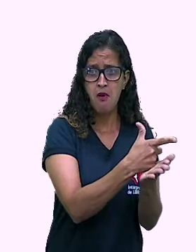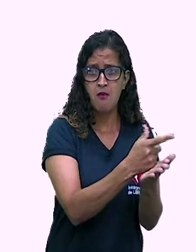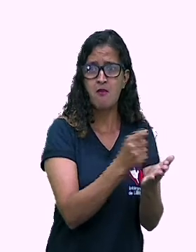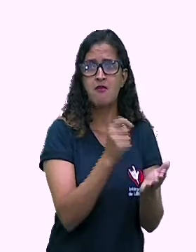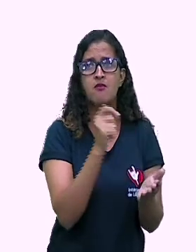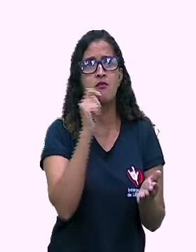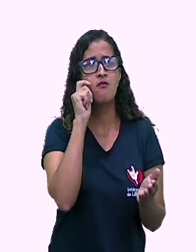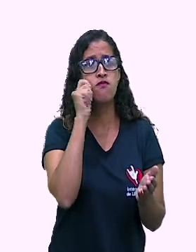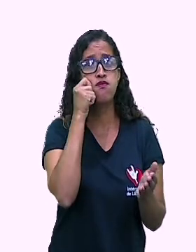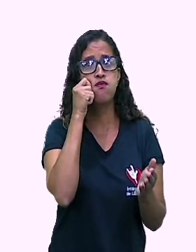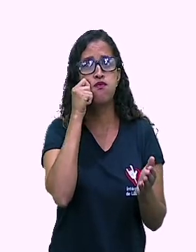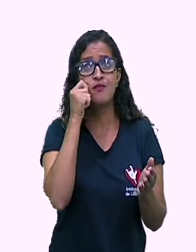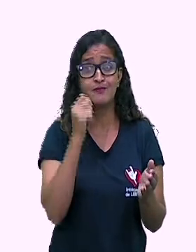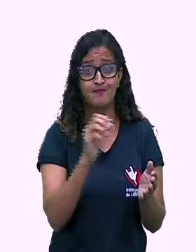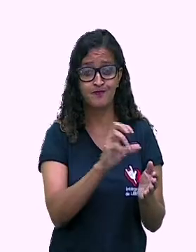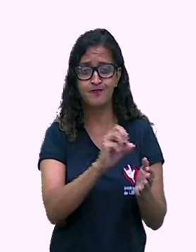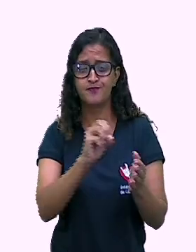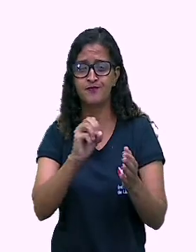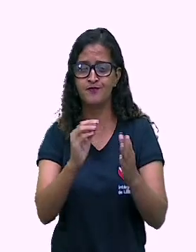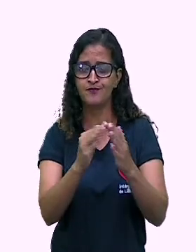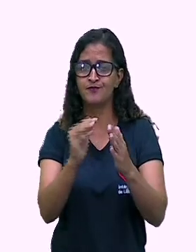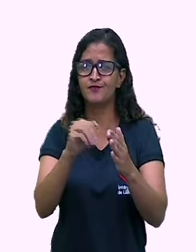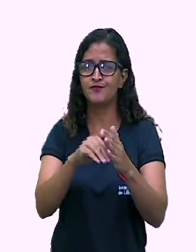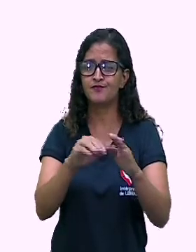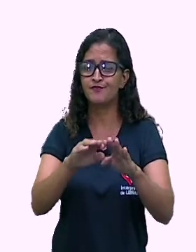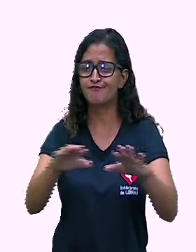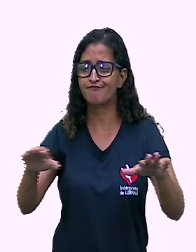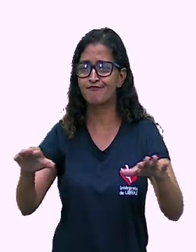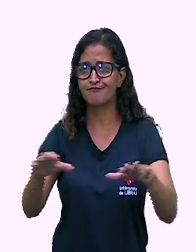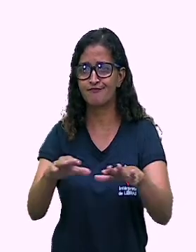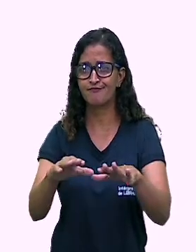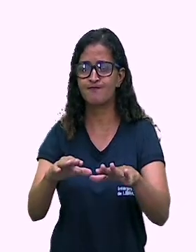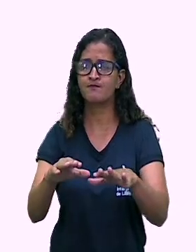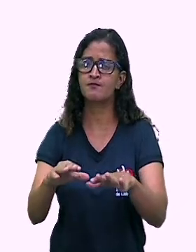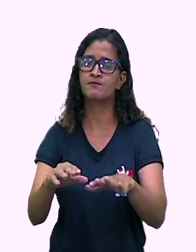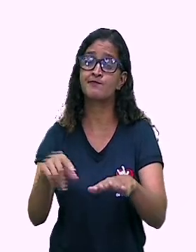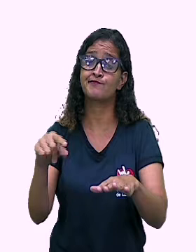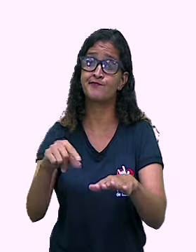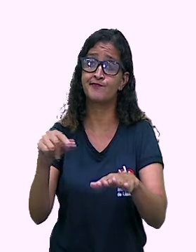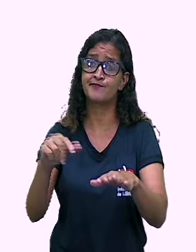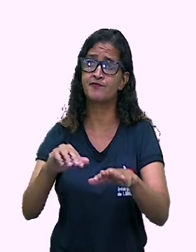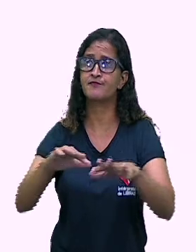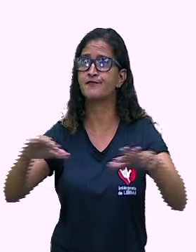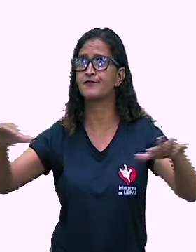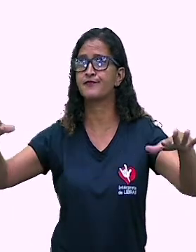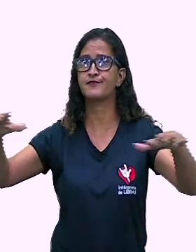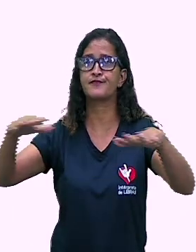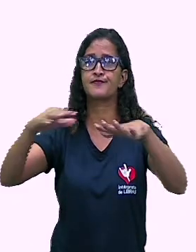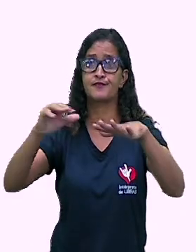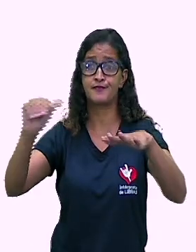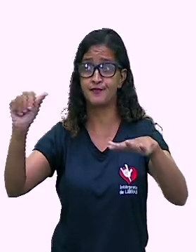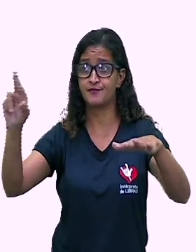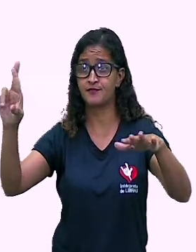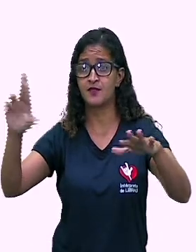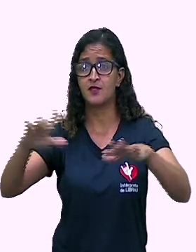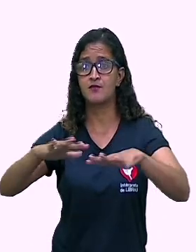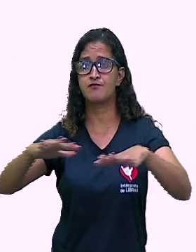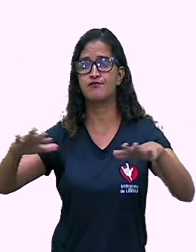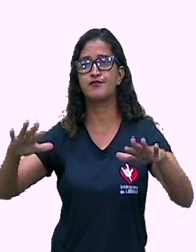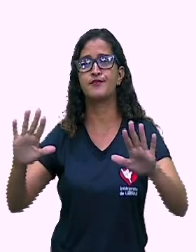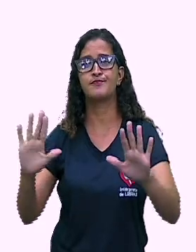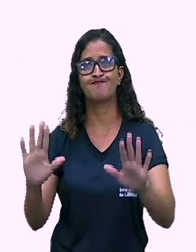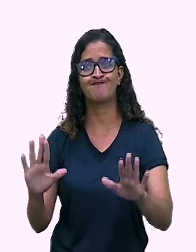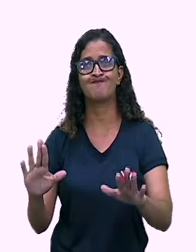ar, ele vai fazer o quê? Ele vai ter um endurecimento, que ele precisa de estar